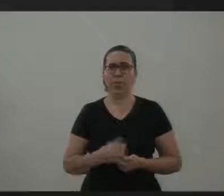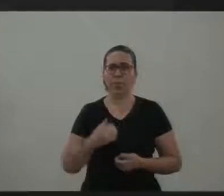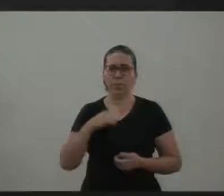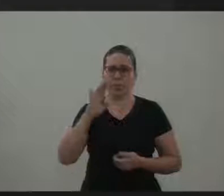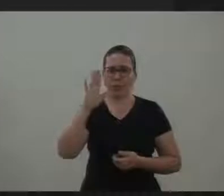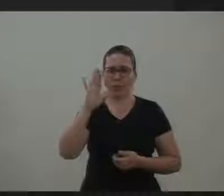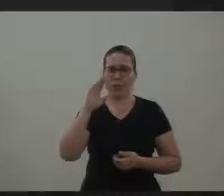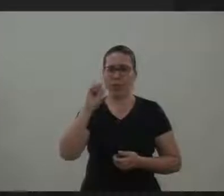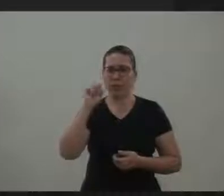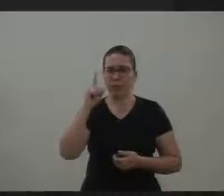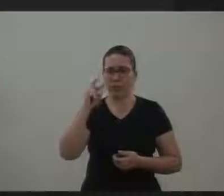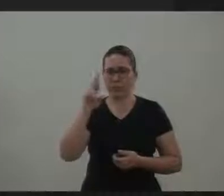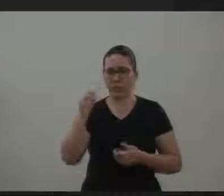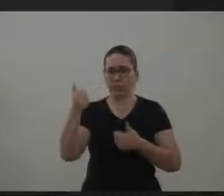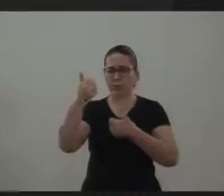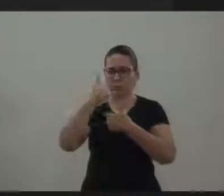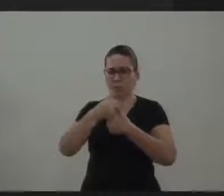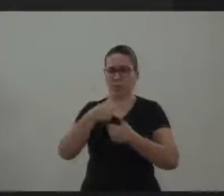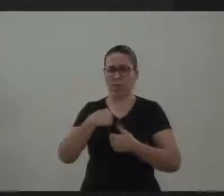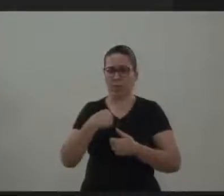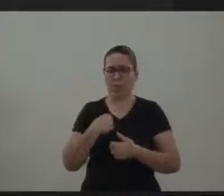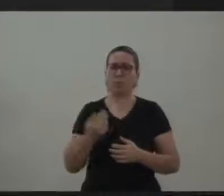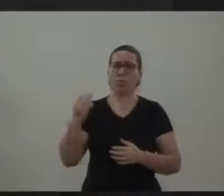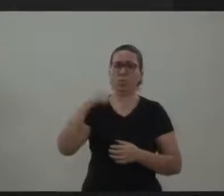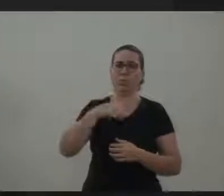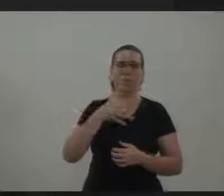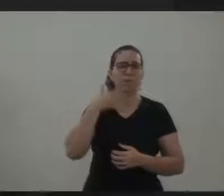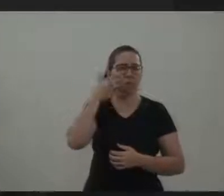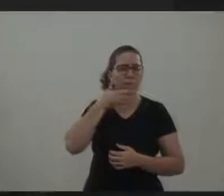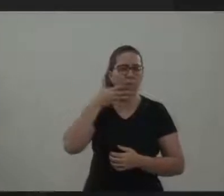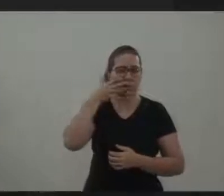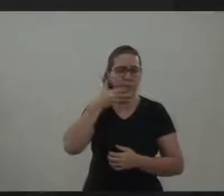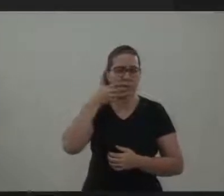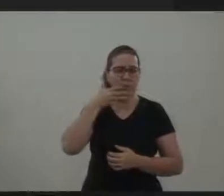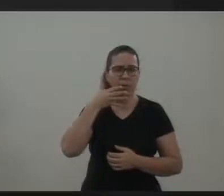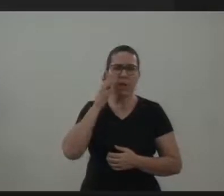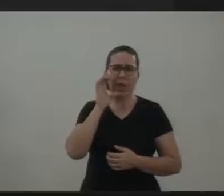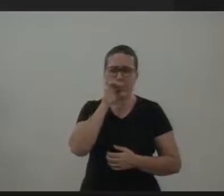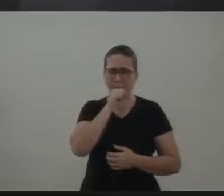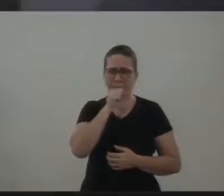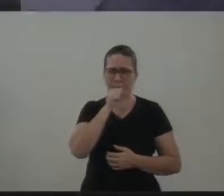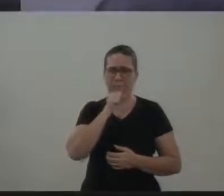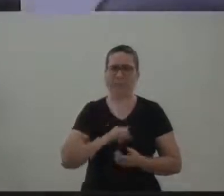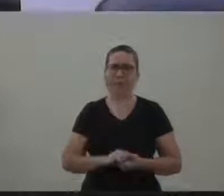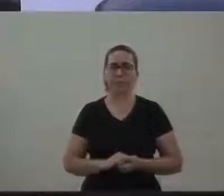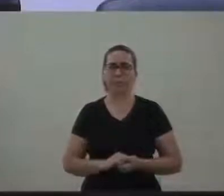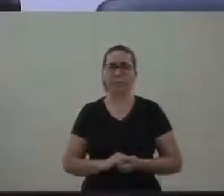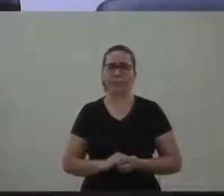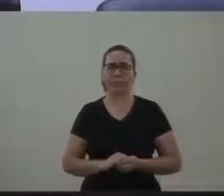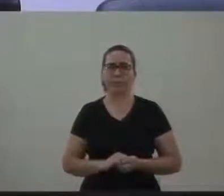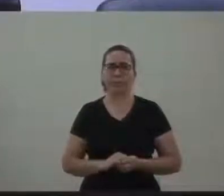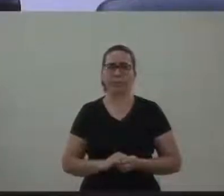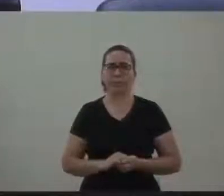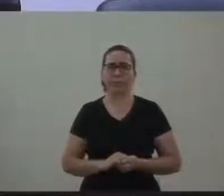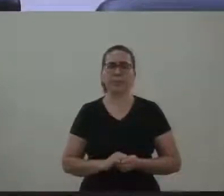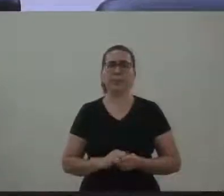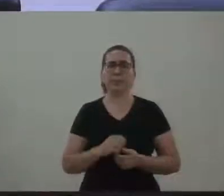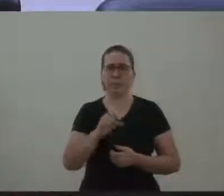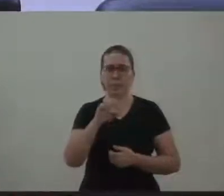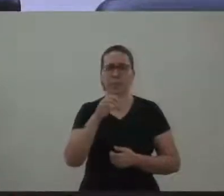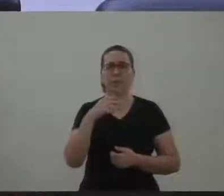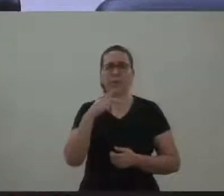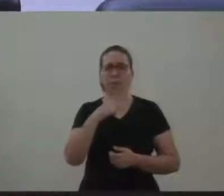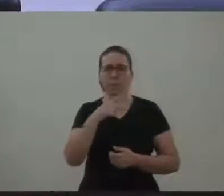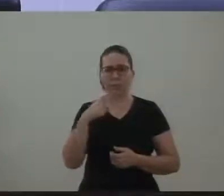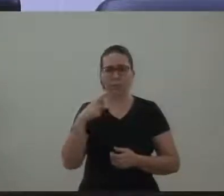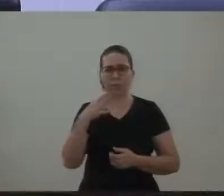Solicito ao vereador Sandro Rebeca que assuma as funções para que eu possa fazer uso da palavra bem rapidamente. Com a palavra o vereador